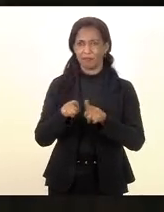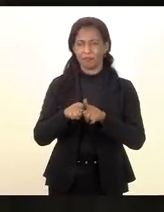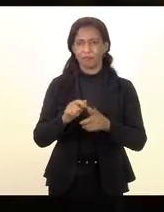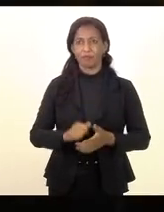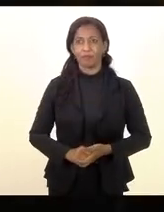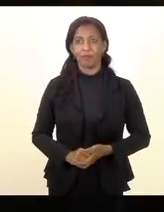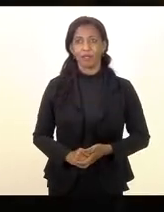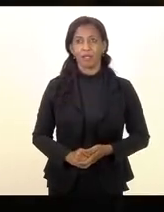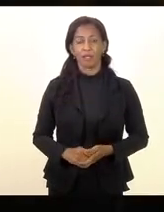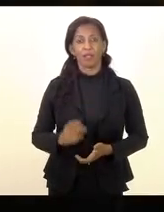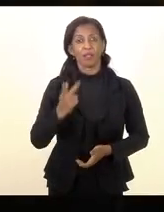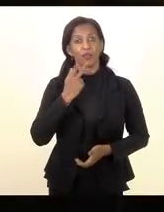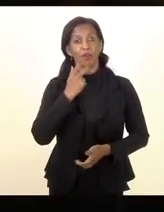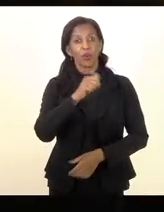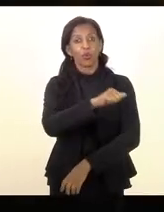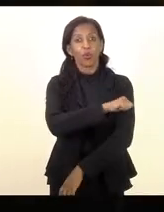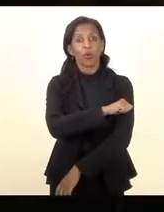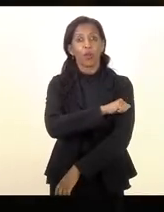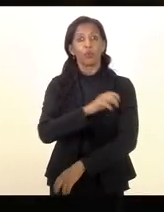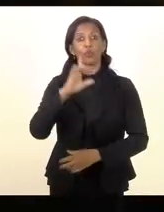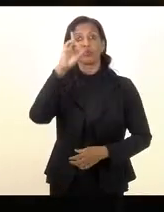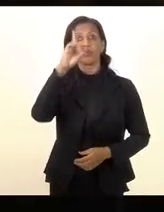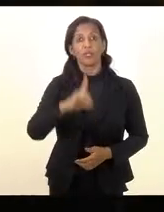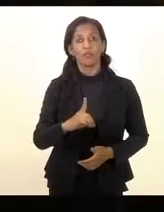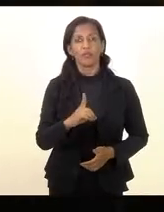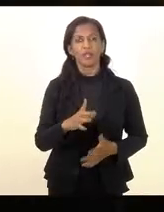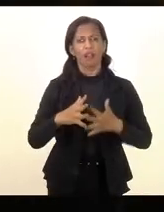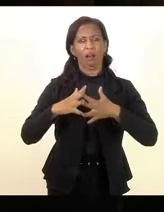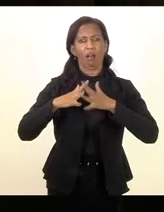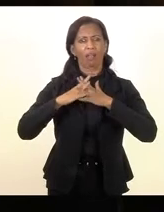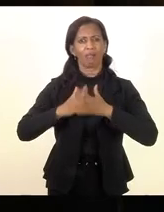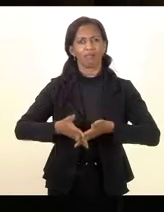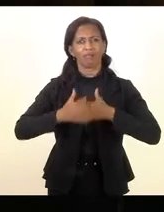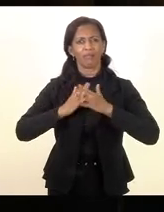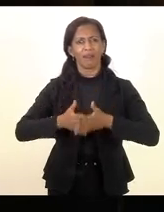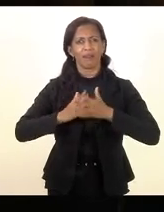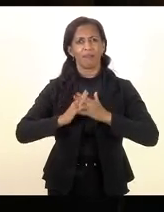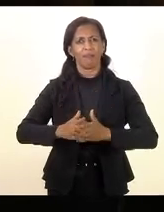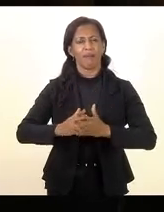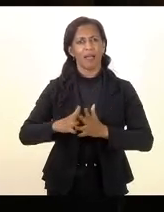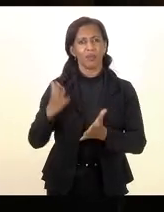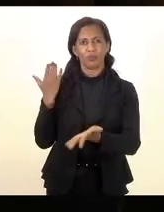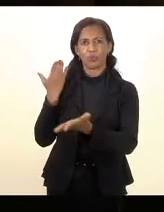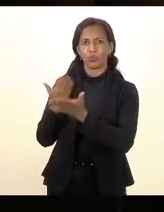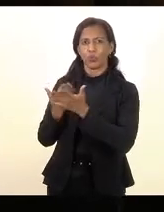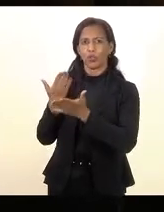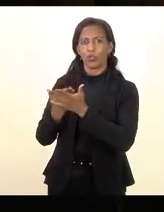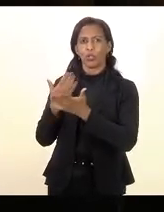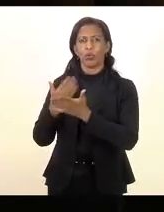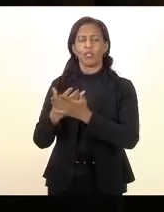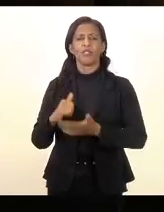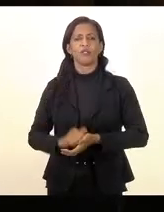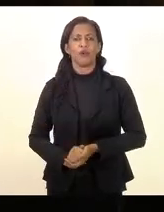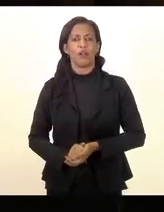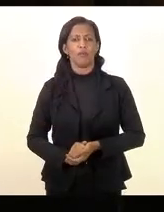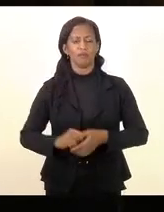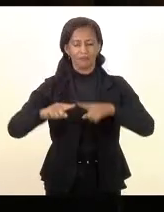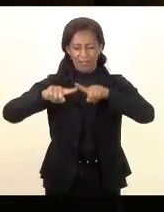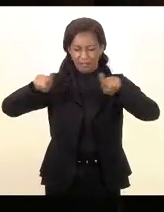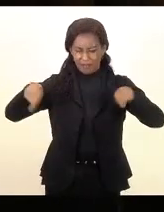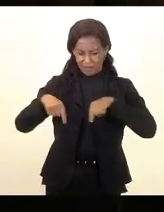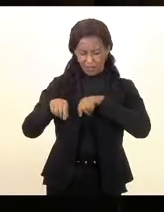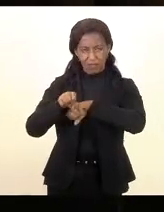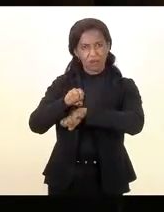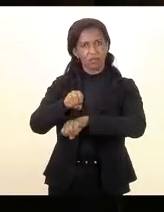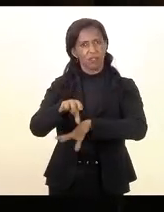disse que os alunos com deficiência atrapalham a escola e atrapalham as salas de aula ele não